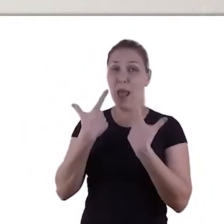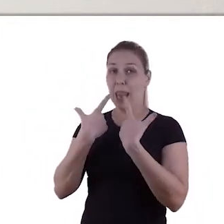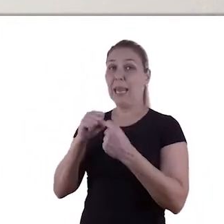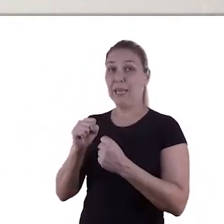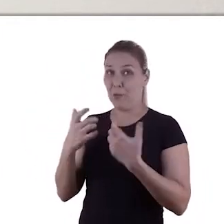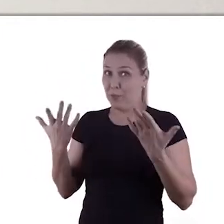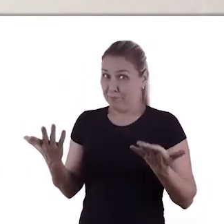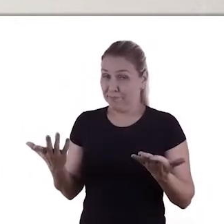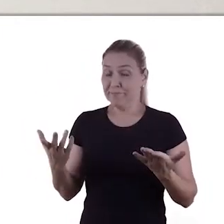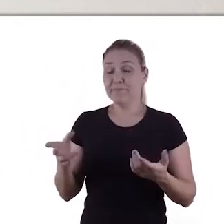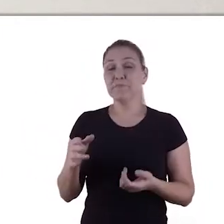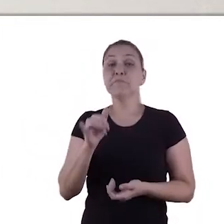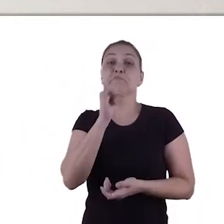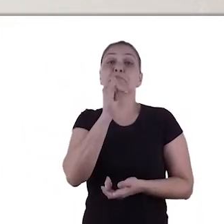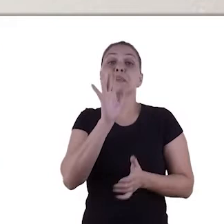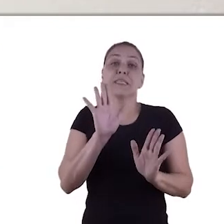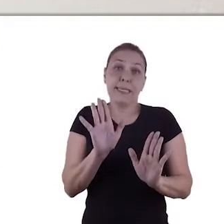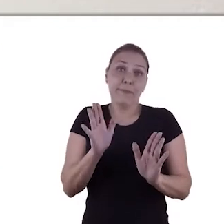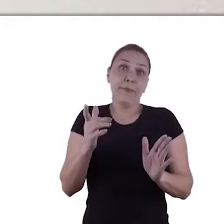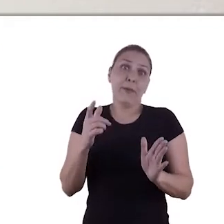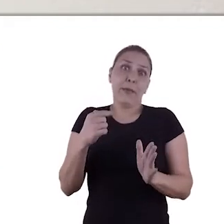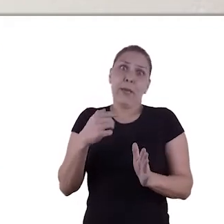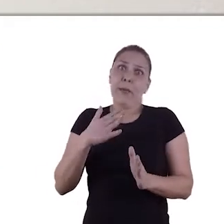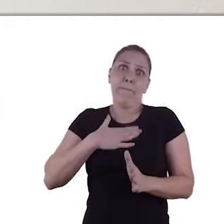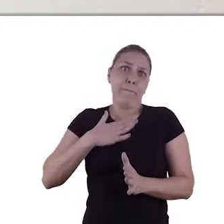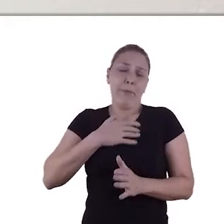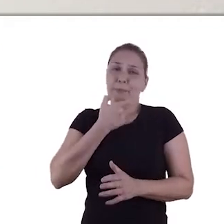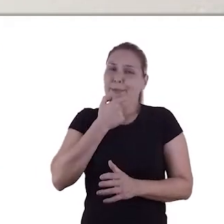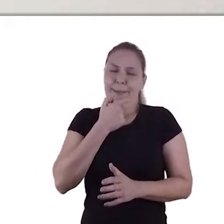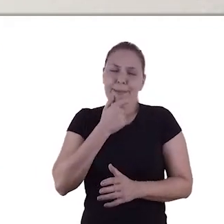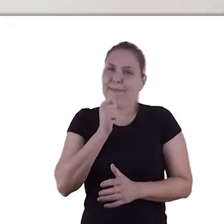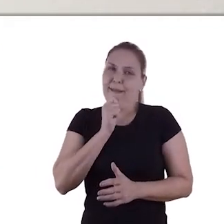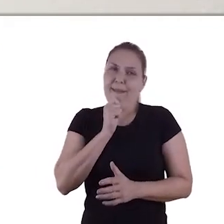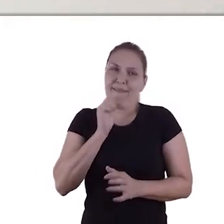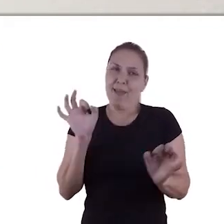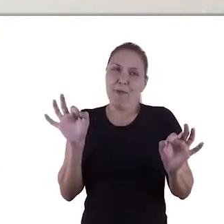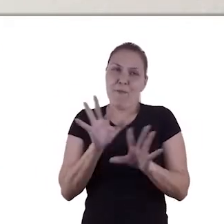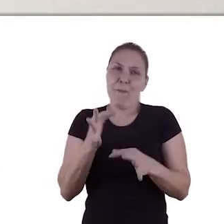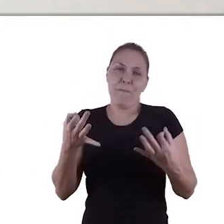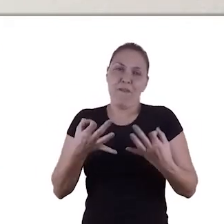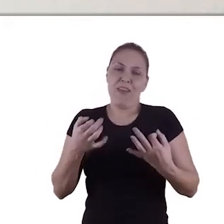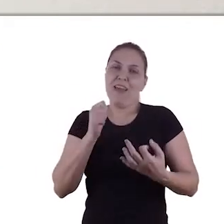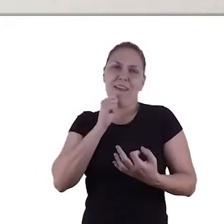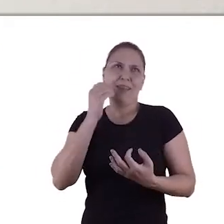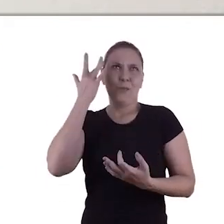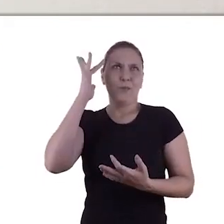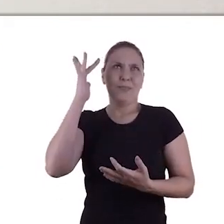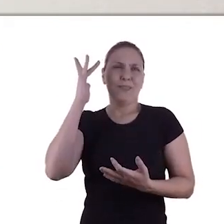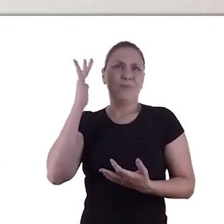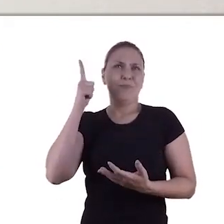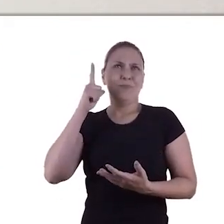né, para poder ter o recurso. No caso, meu inglês não é o suficiente,